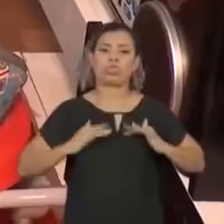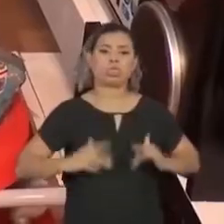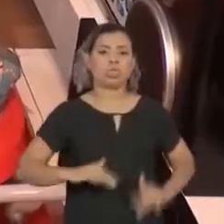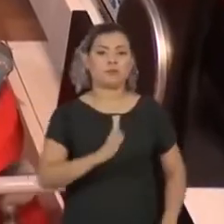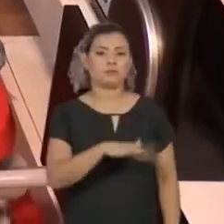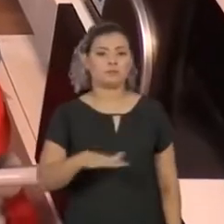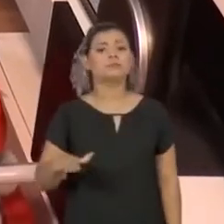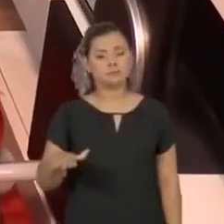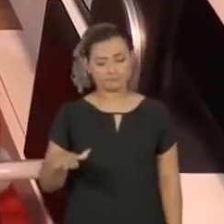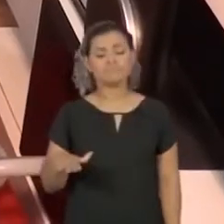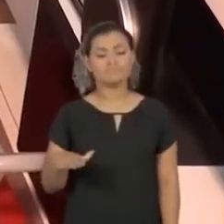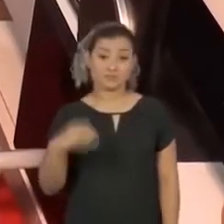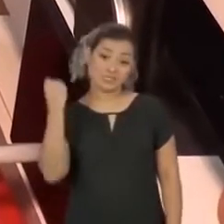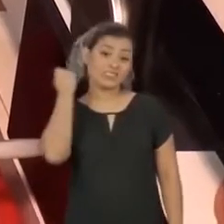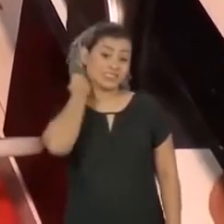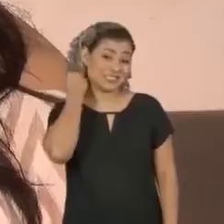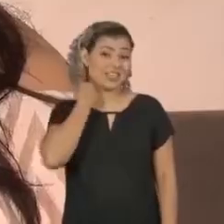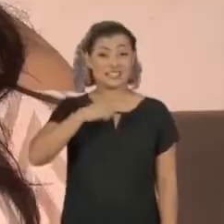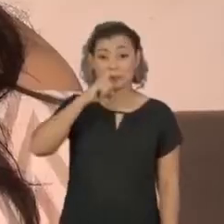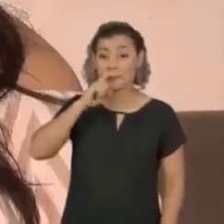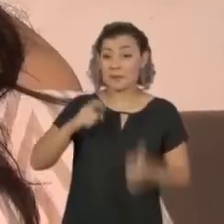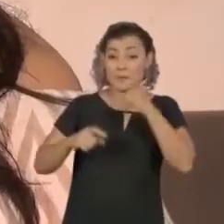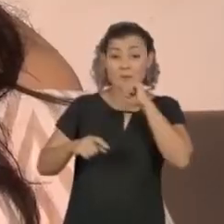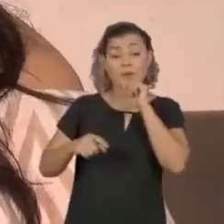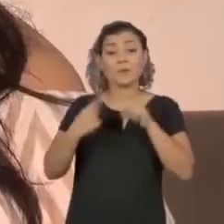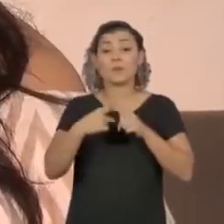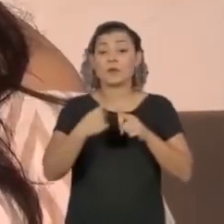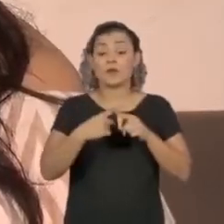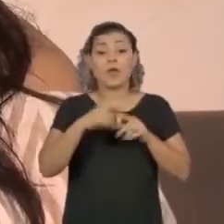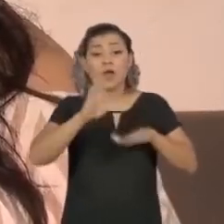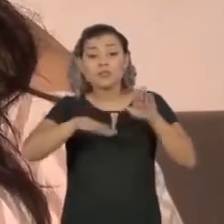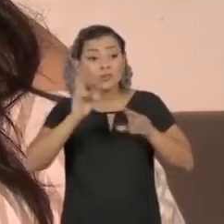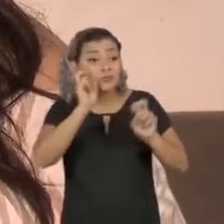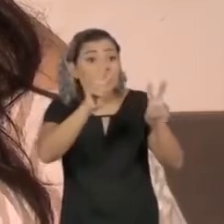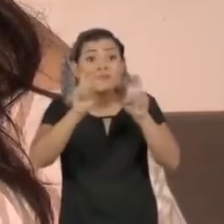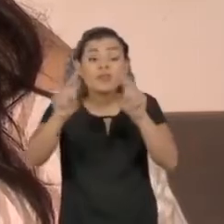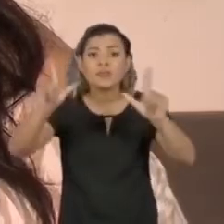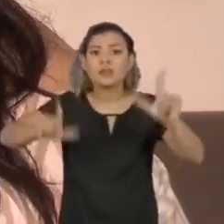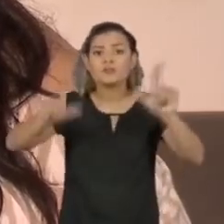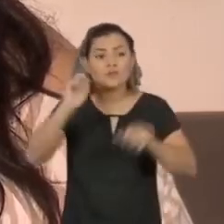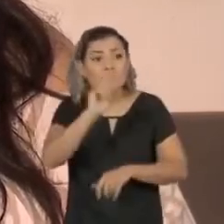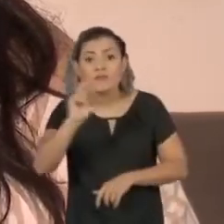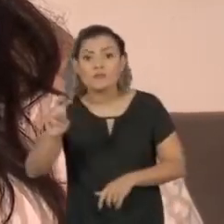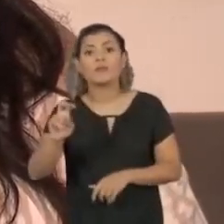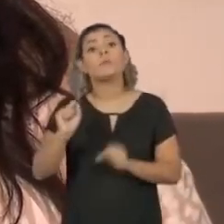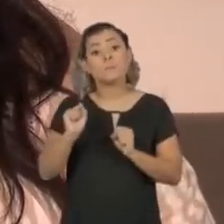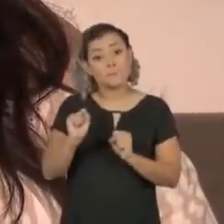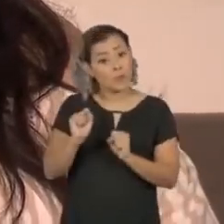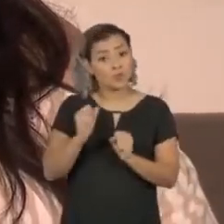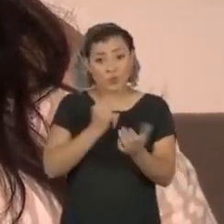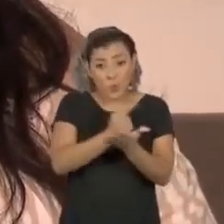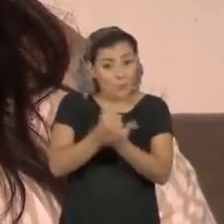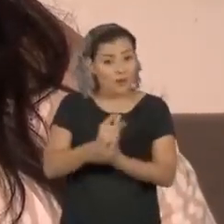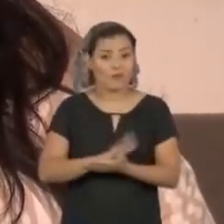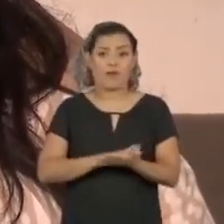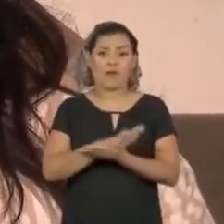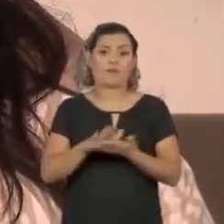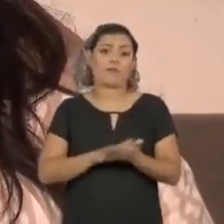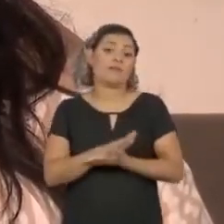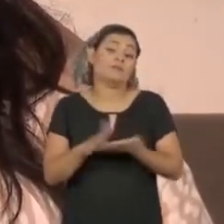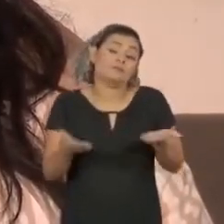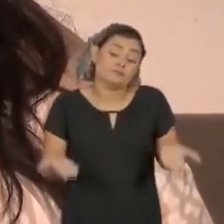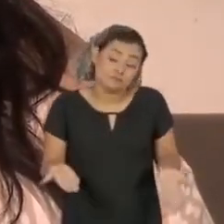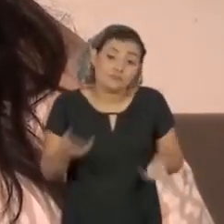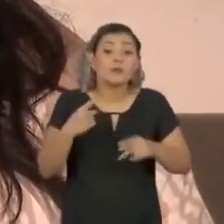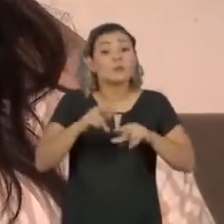para as o estresse para os pais não é tudo que acaba que ver que eles podem ter né então